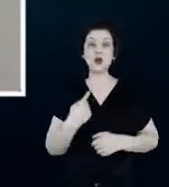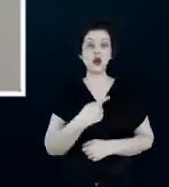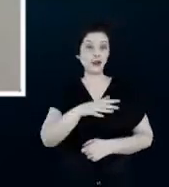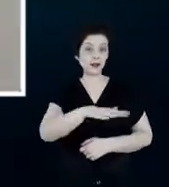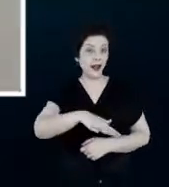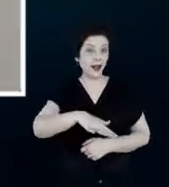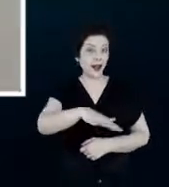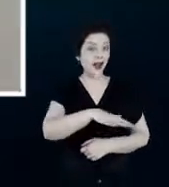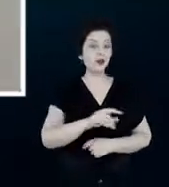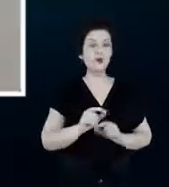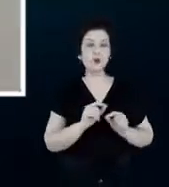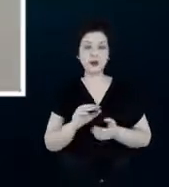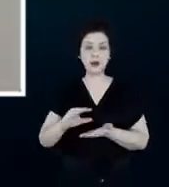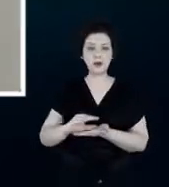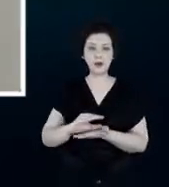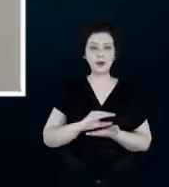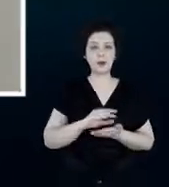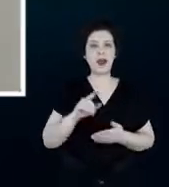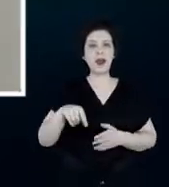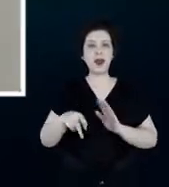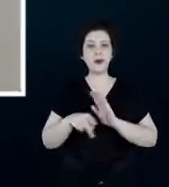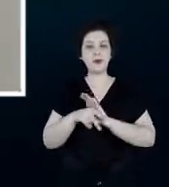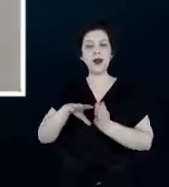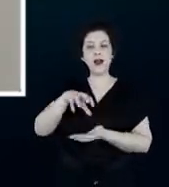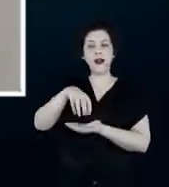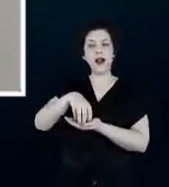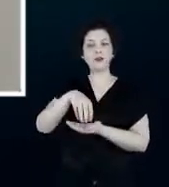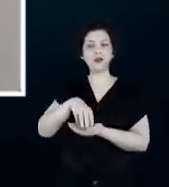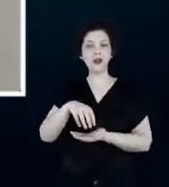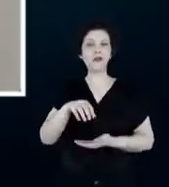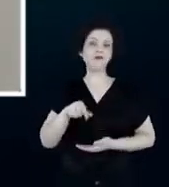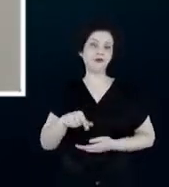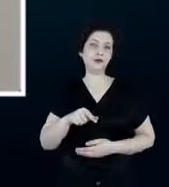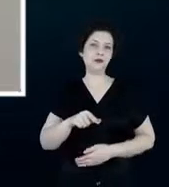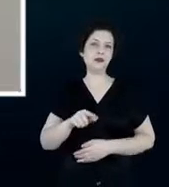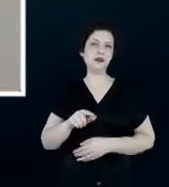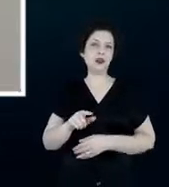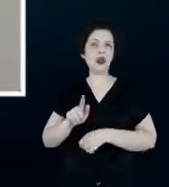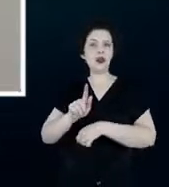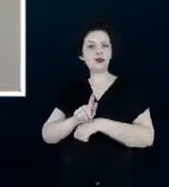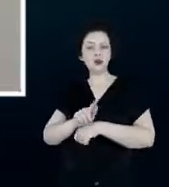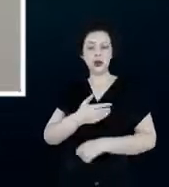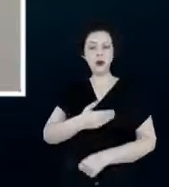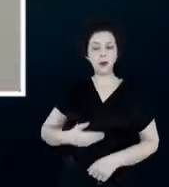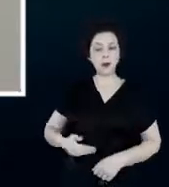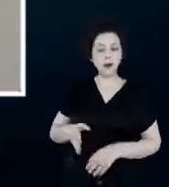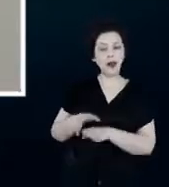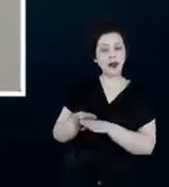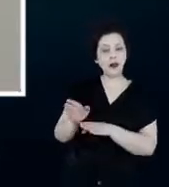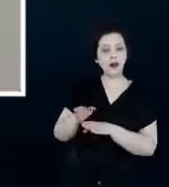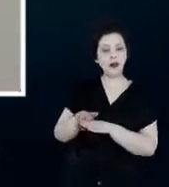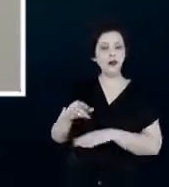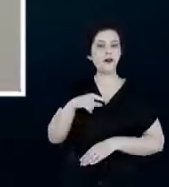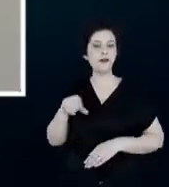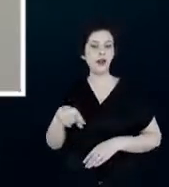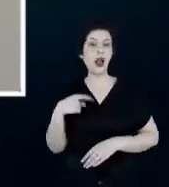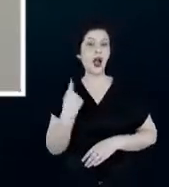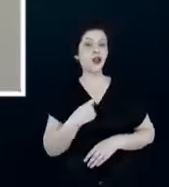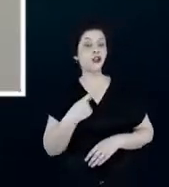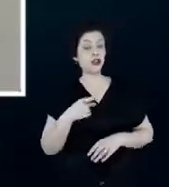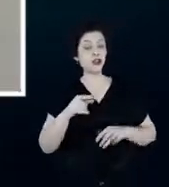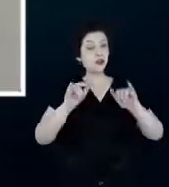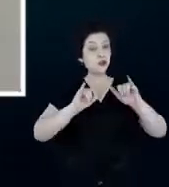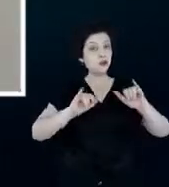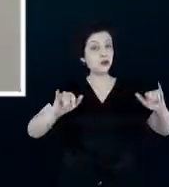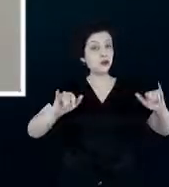é que os recursos eles são dos agentes, né? Eles são, como a gente fala, são públicos ou publicamente orientados. Então, o que a gente sinaliza por aqui é onde a